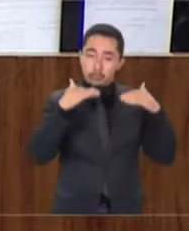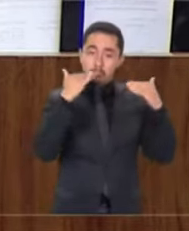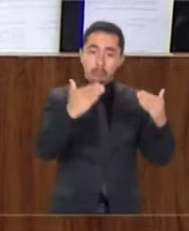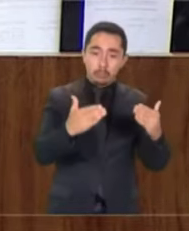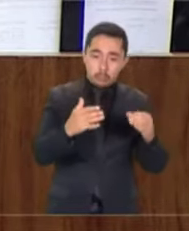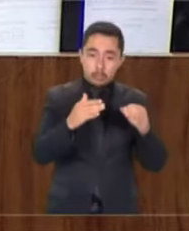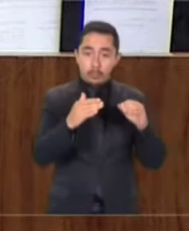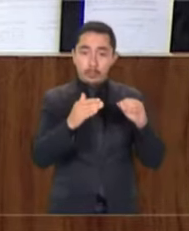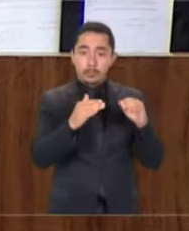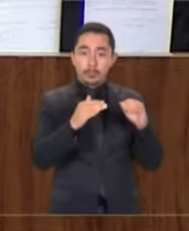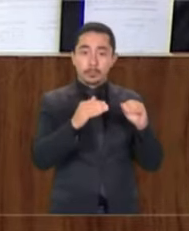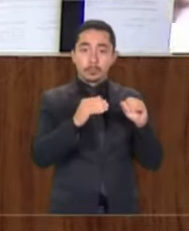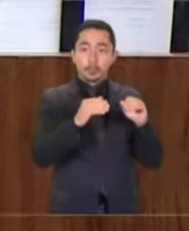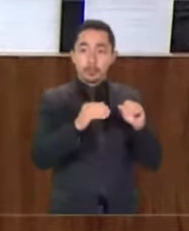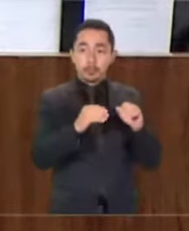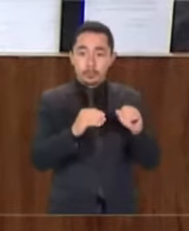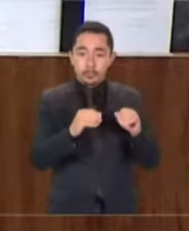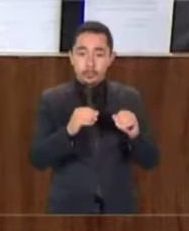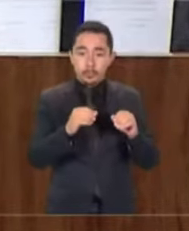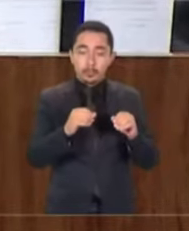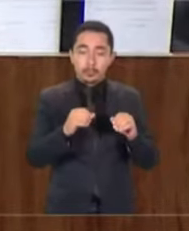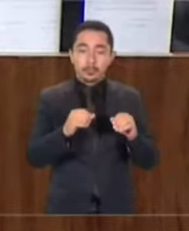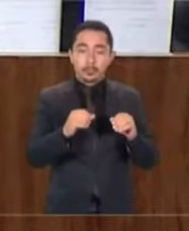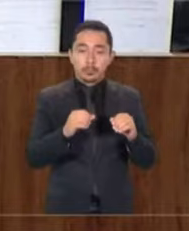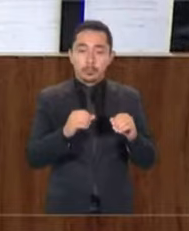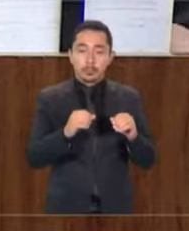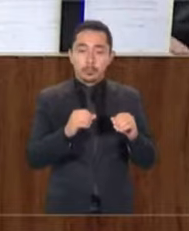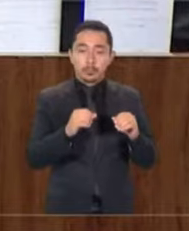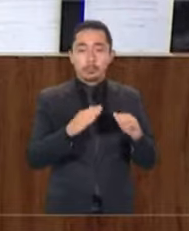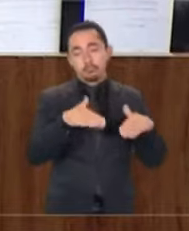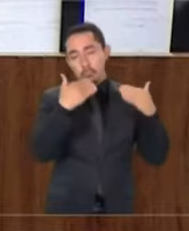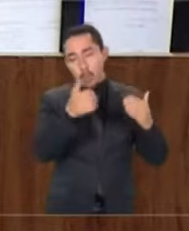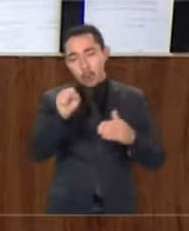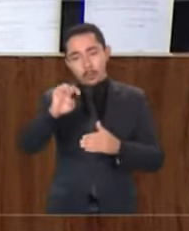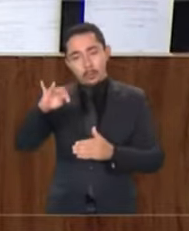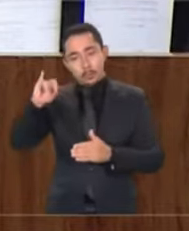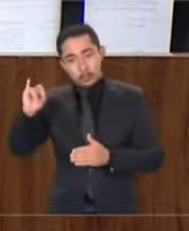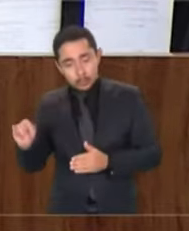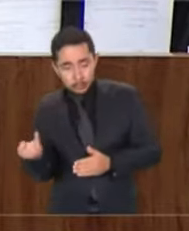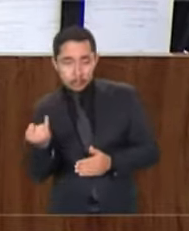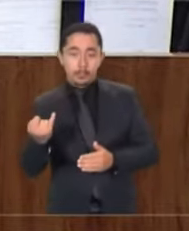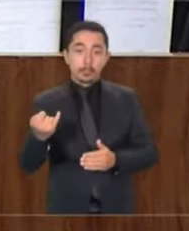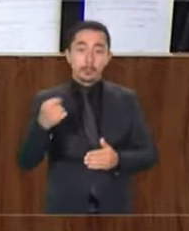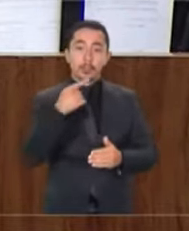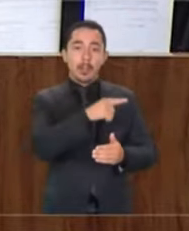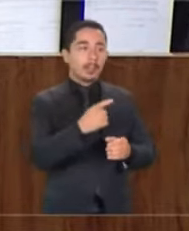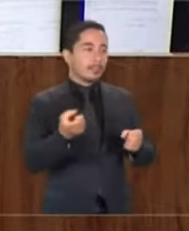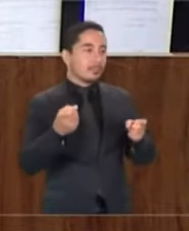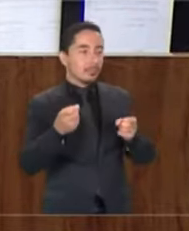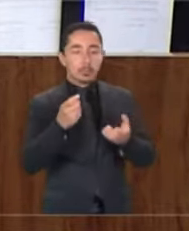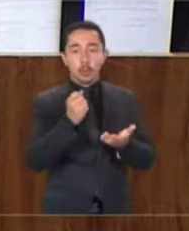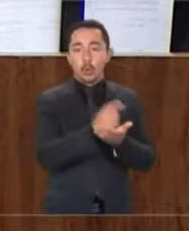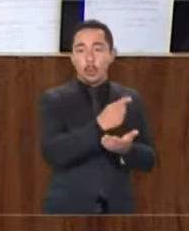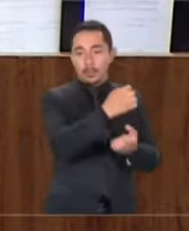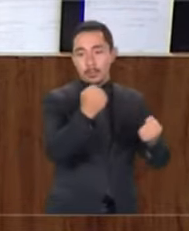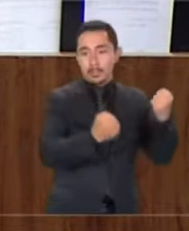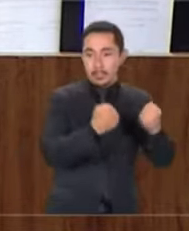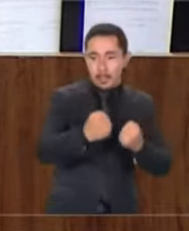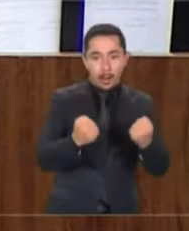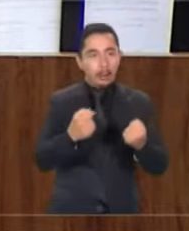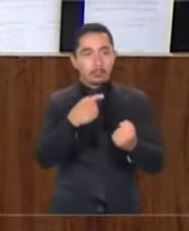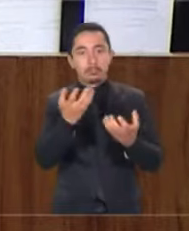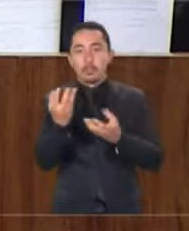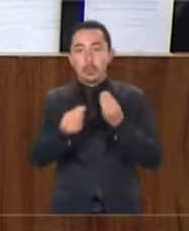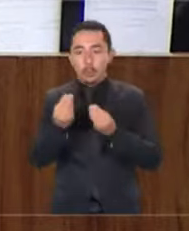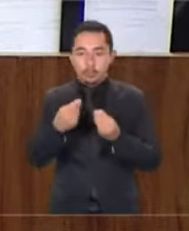do consumidor, principalmente, onde se procuravam, você quer comprar um veículo, por exemplo, se joga para outro veículo.